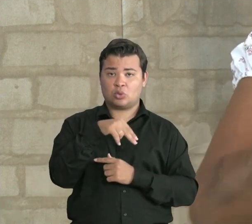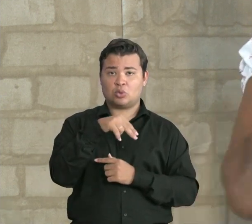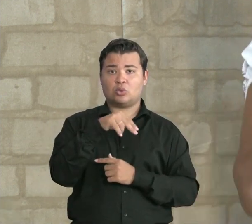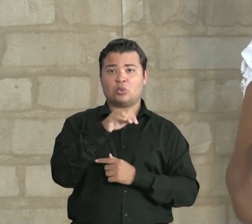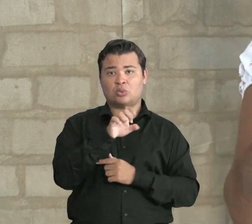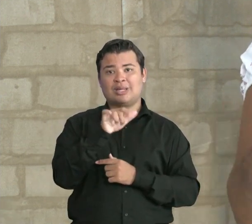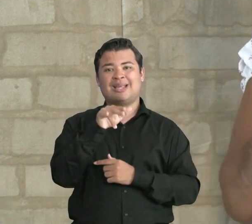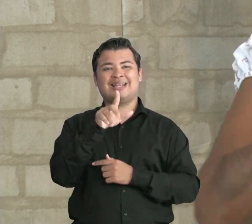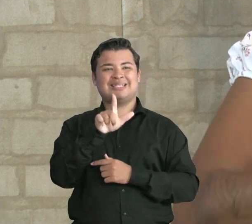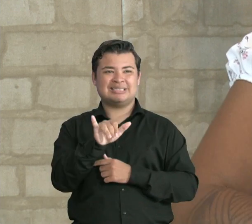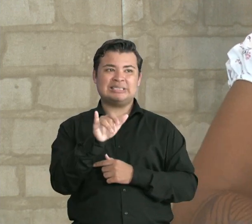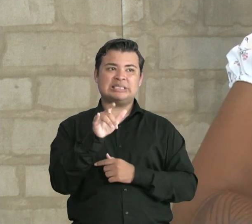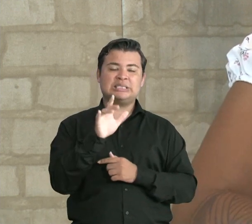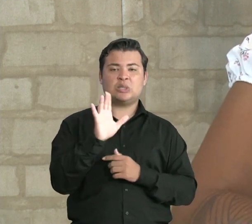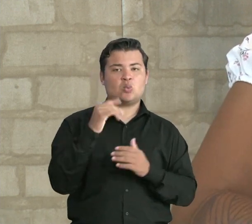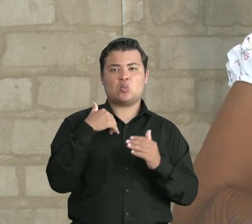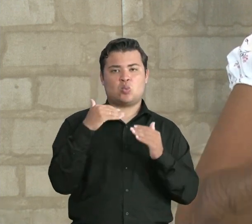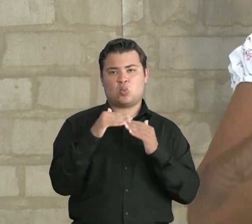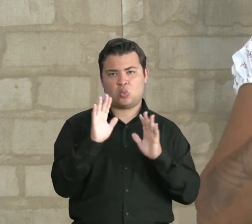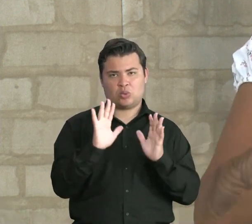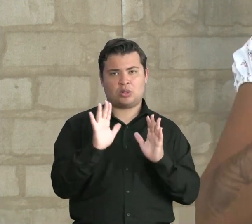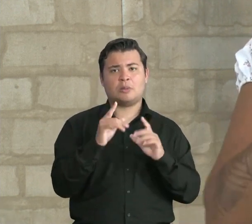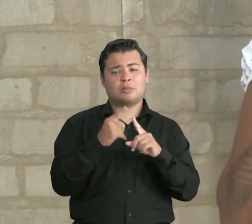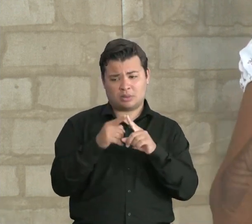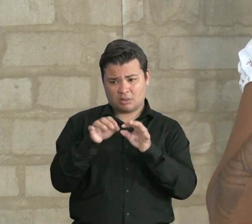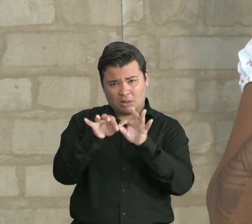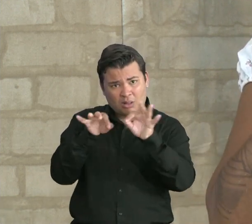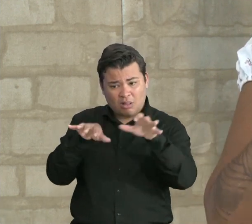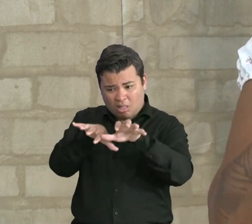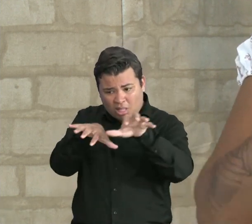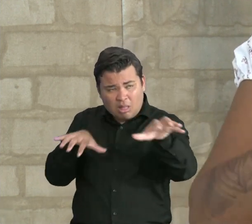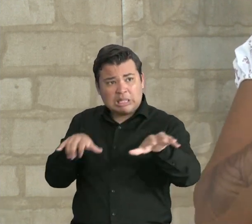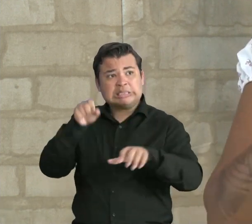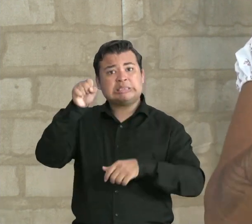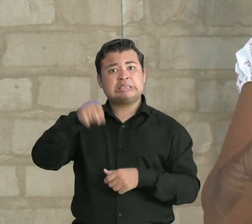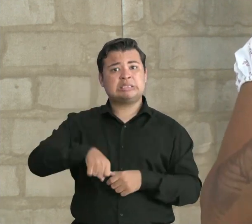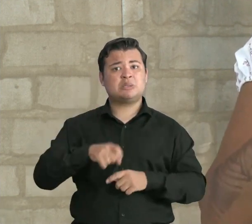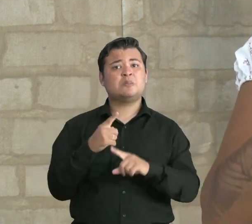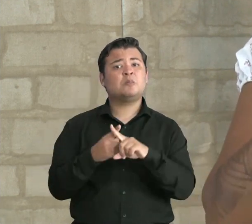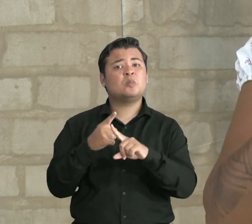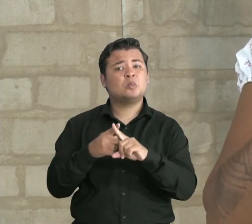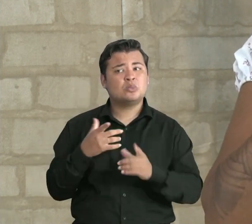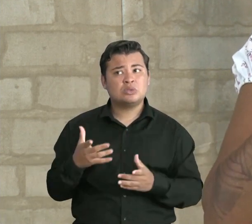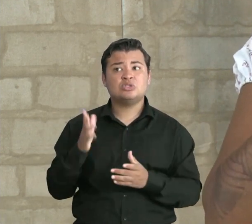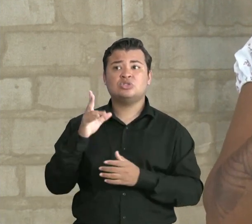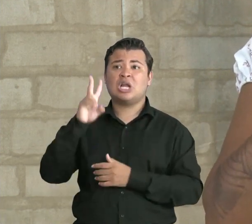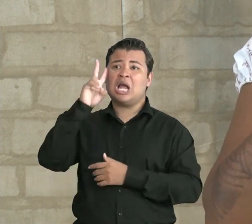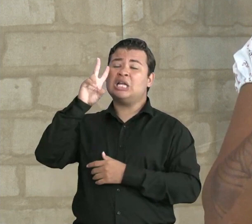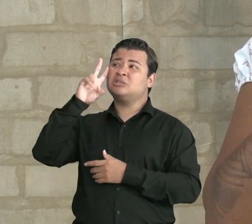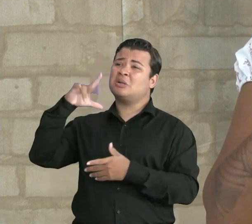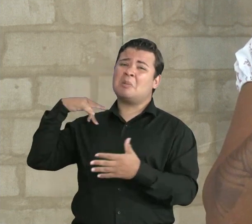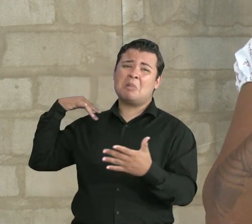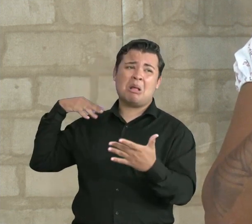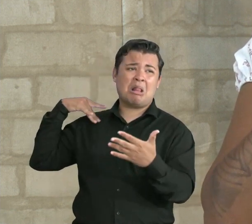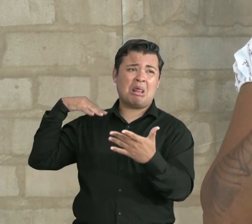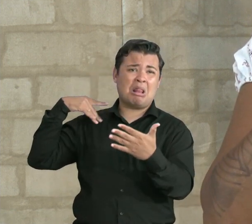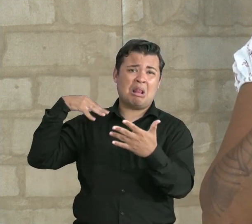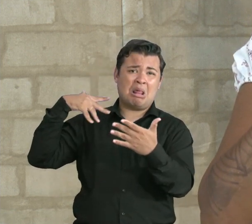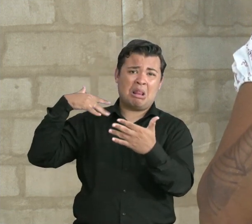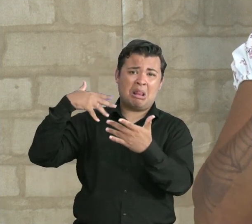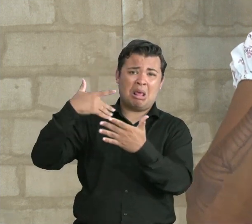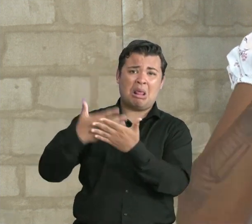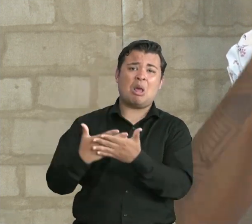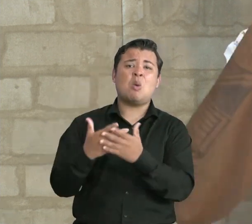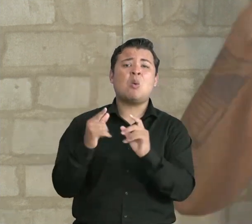Eu acho que há um distanciamento, sim, porque a universidade ela foi historicamente constituída